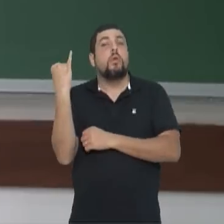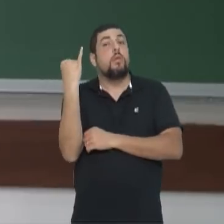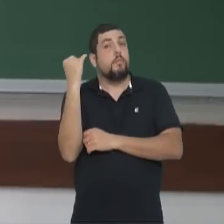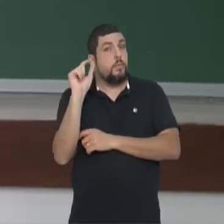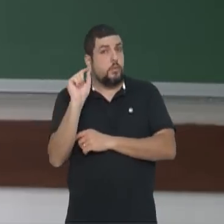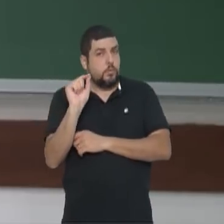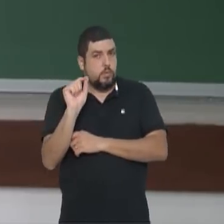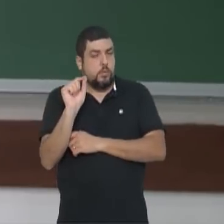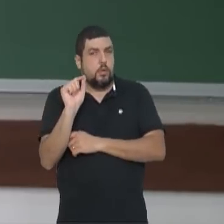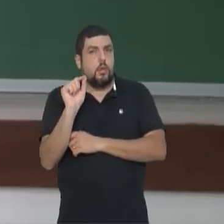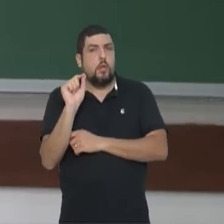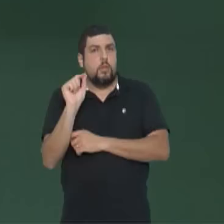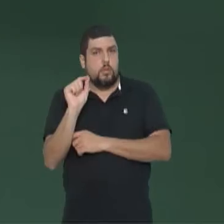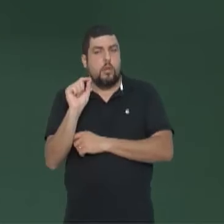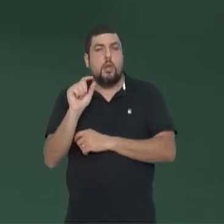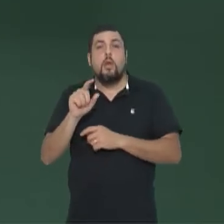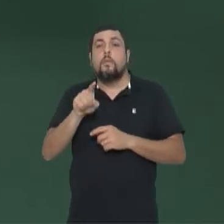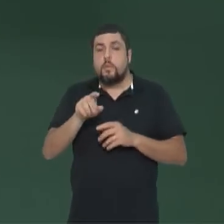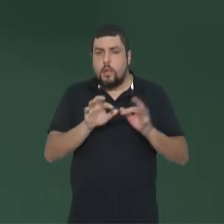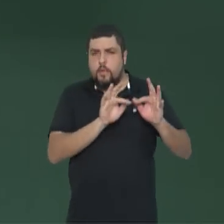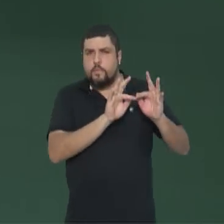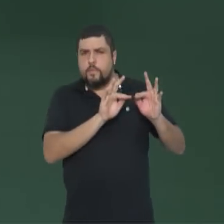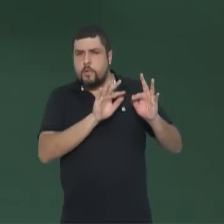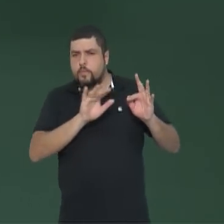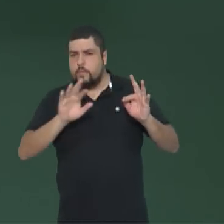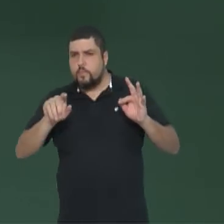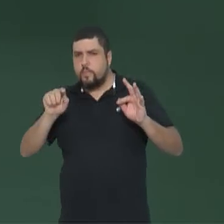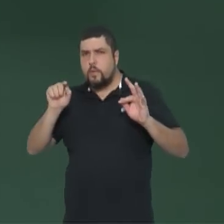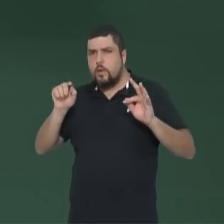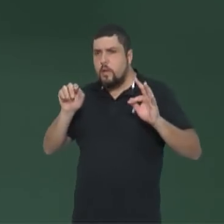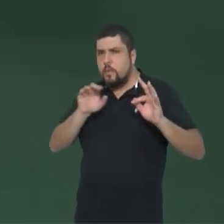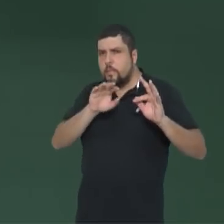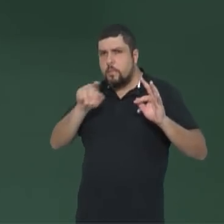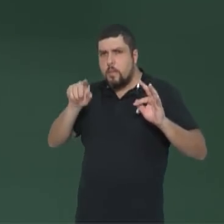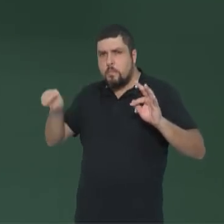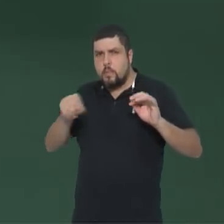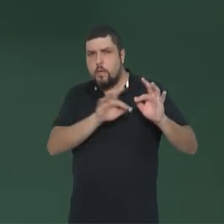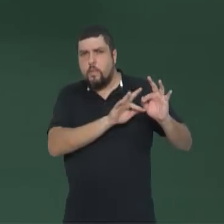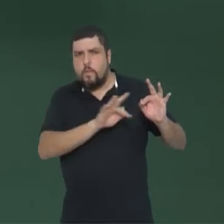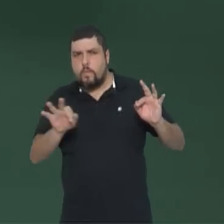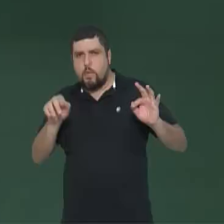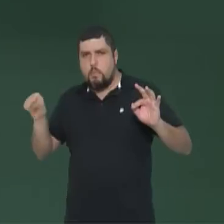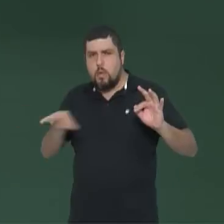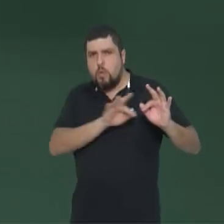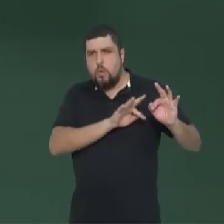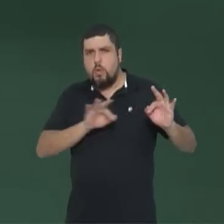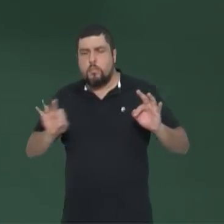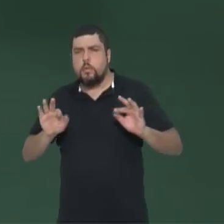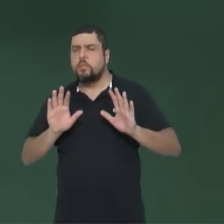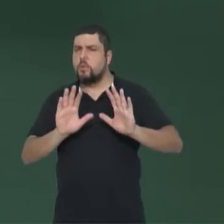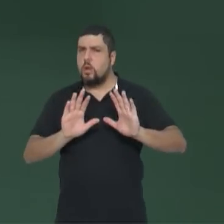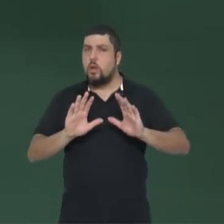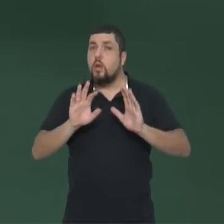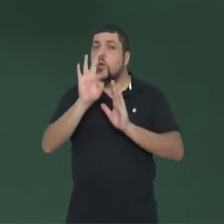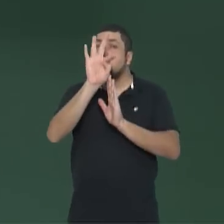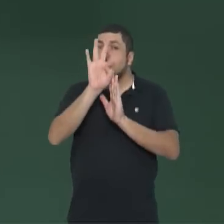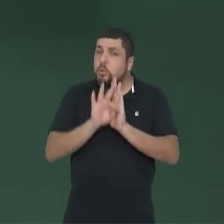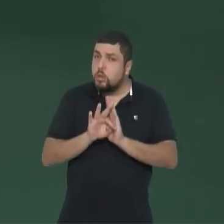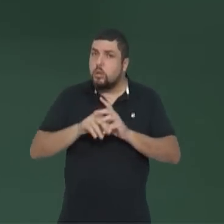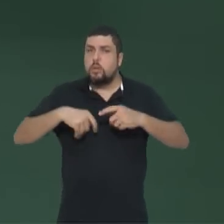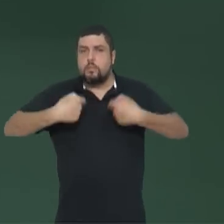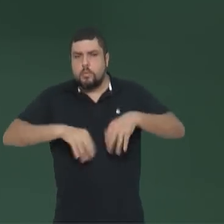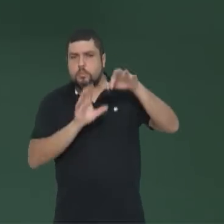que você não termine uma frase e já comece a outra sem um conectivo, né? Então, todo tipo de texto precisa ali de